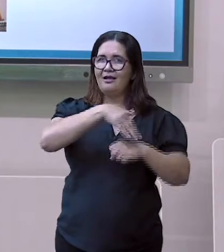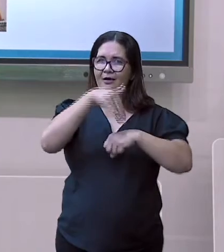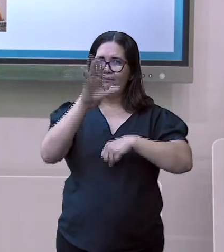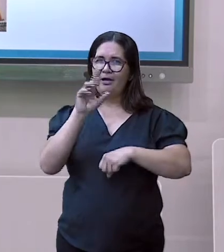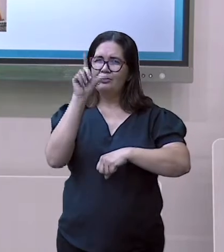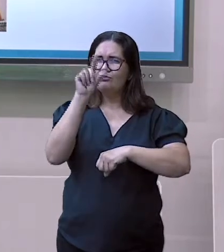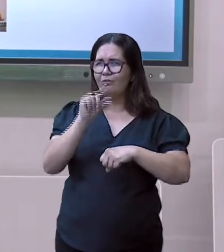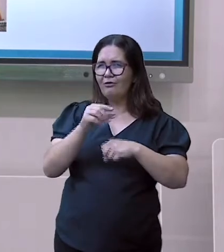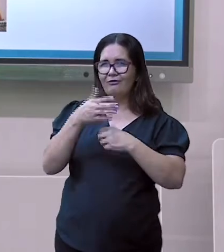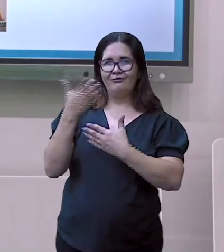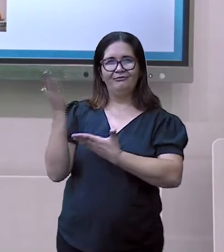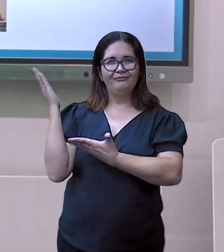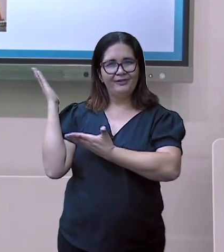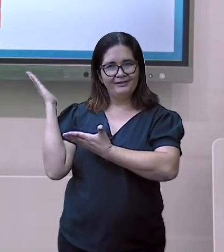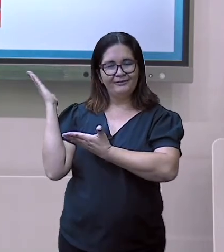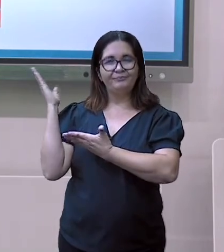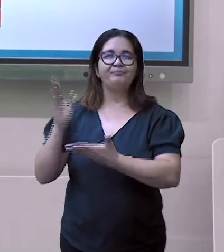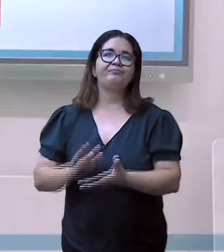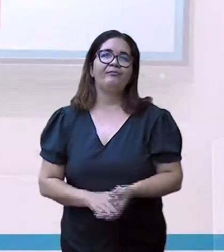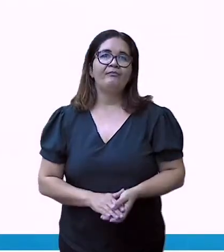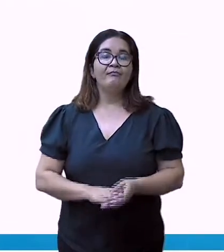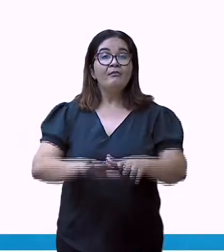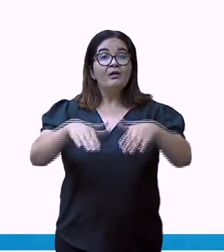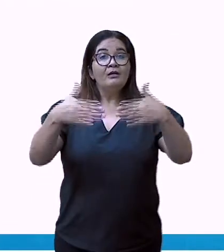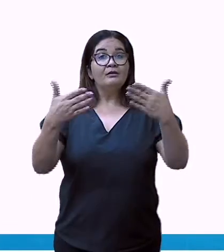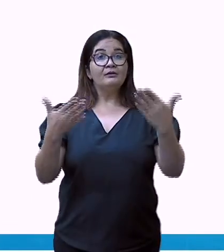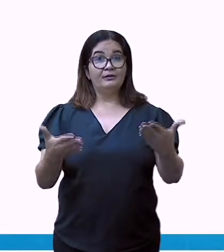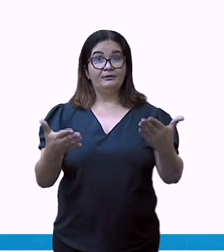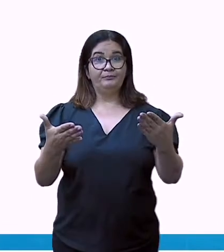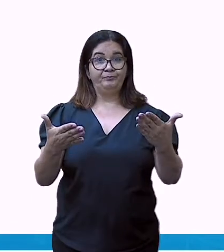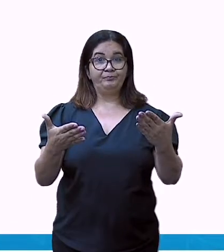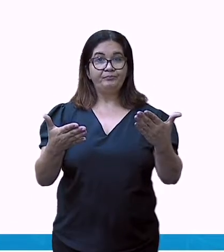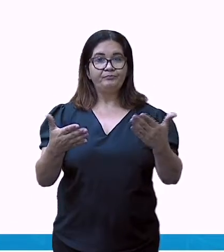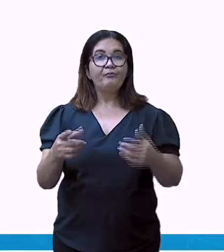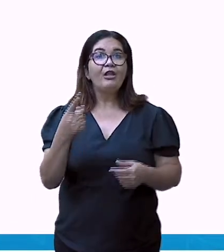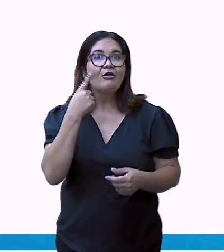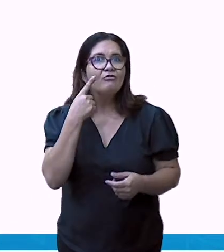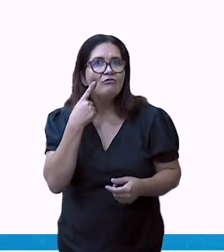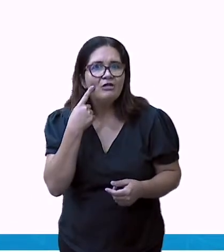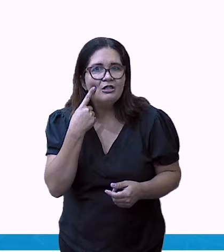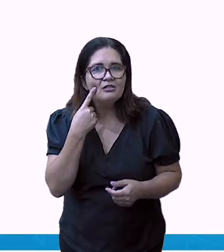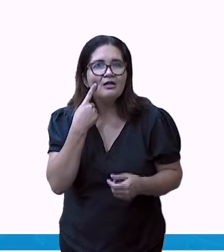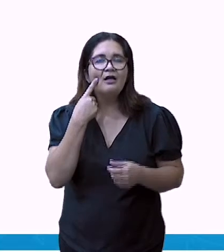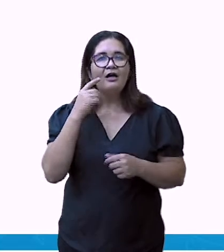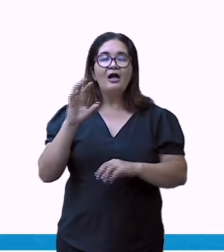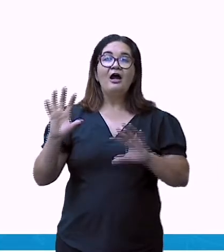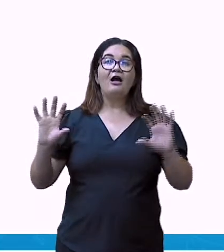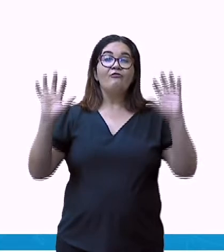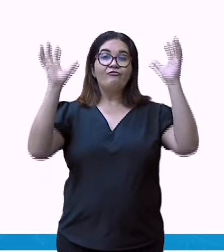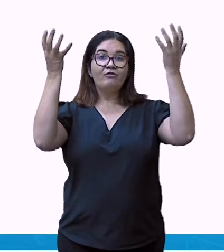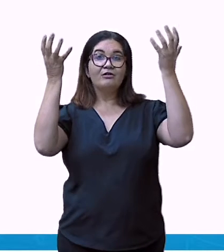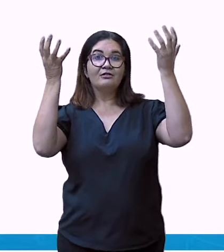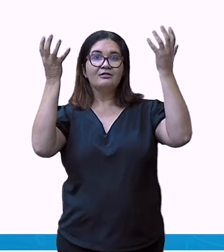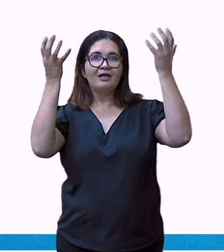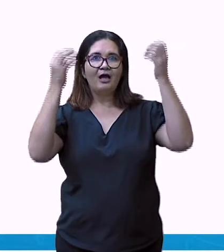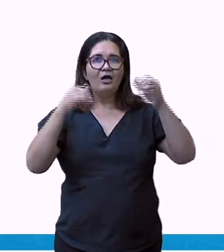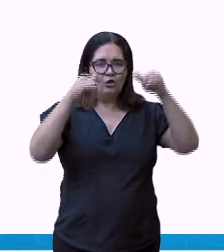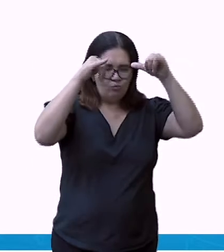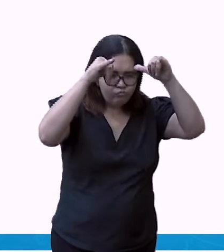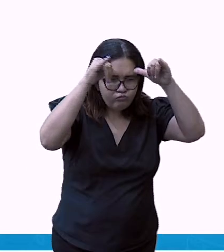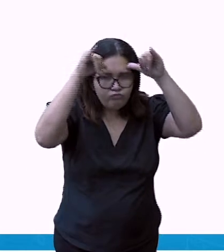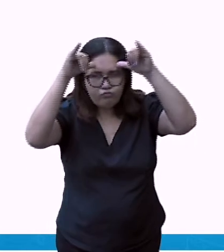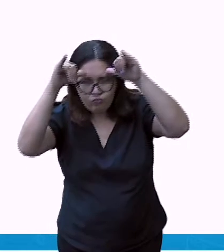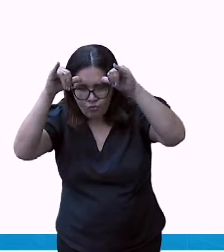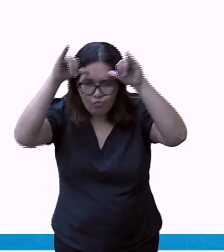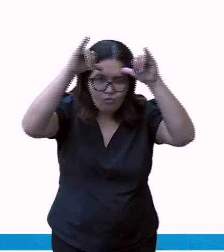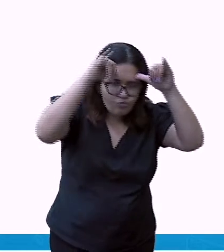ver juntos? A festa do Boi Bumbá, ou Bumba Meu Boi, é celebrada